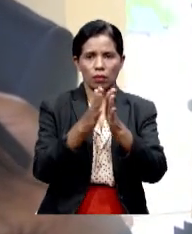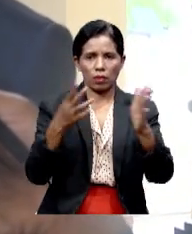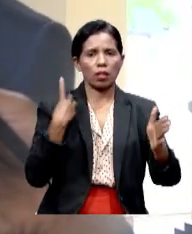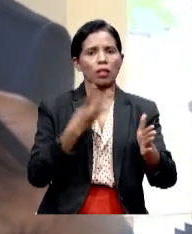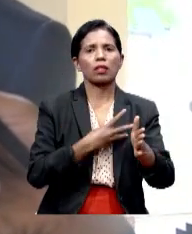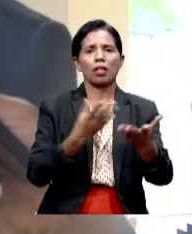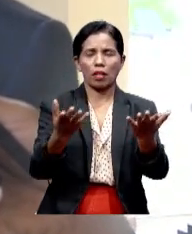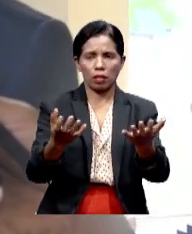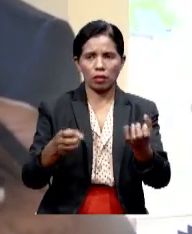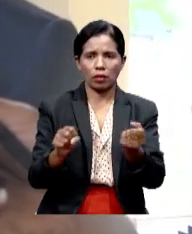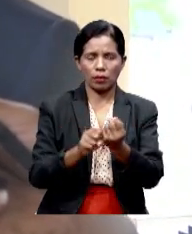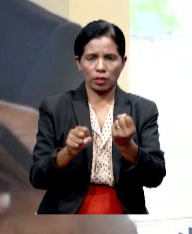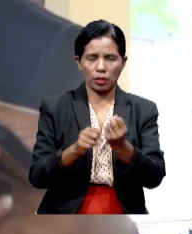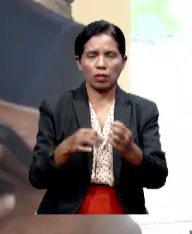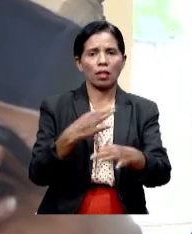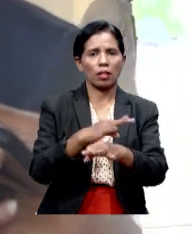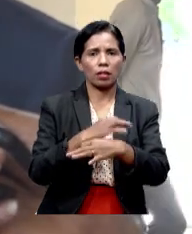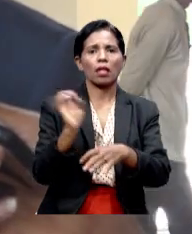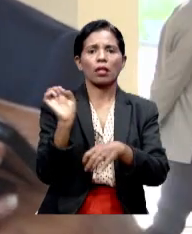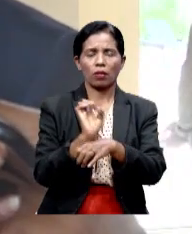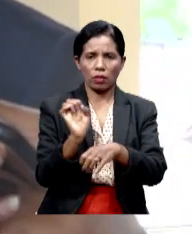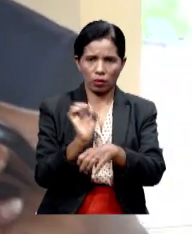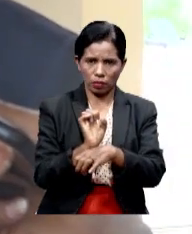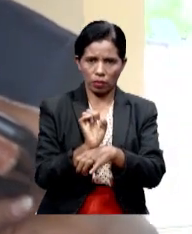hakara contribui ba recuperação econômica ne beke